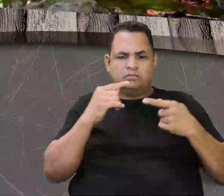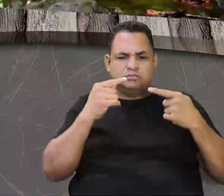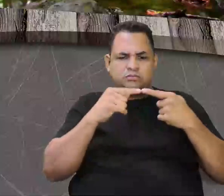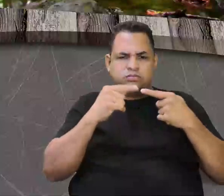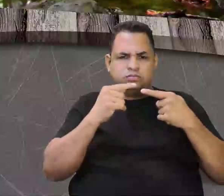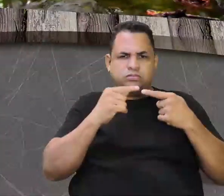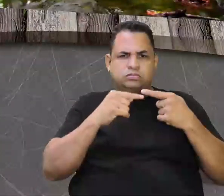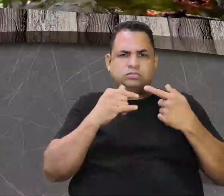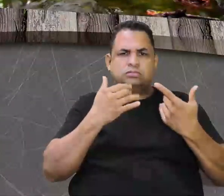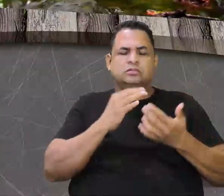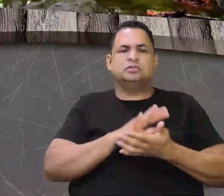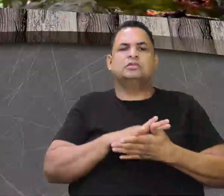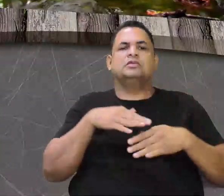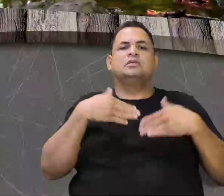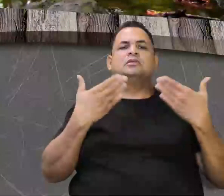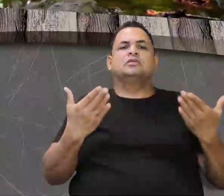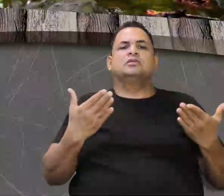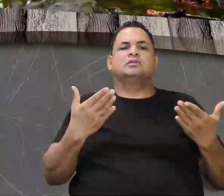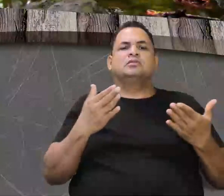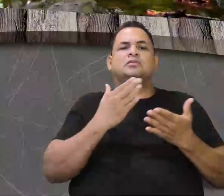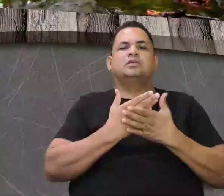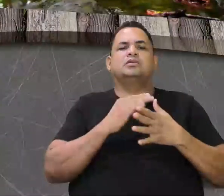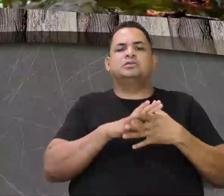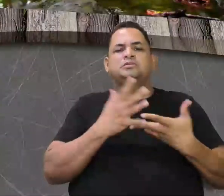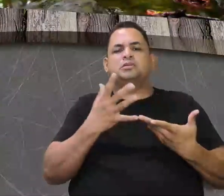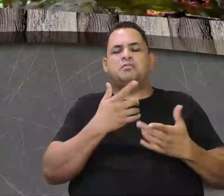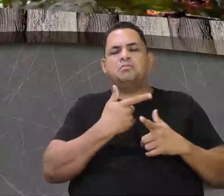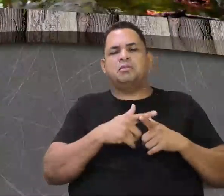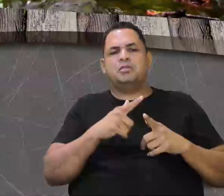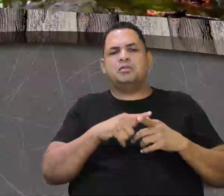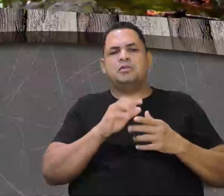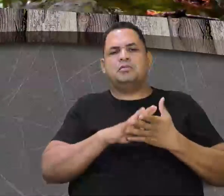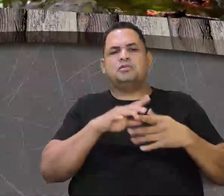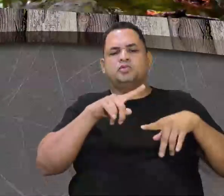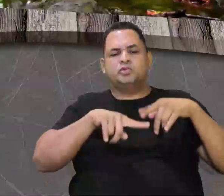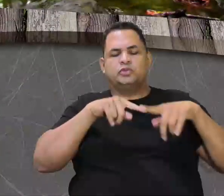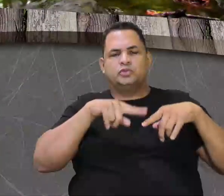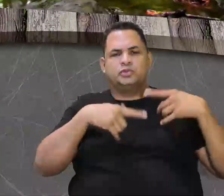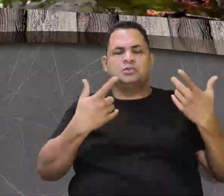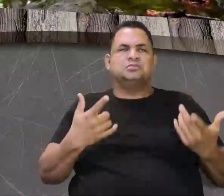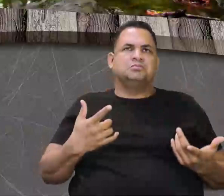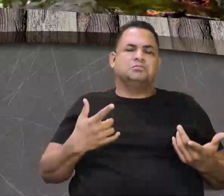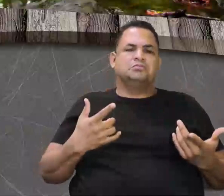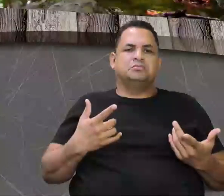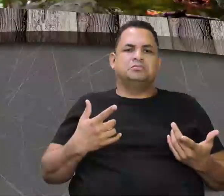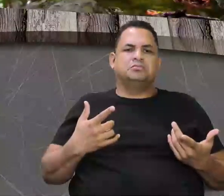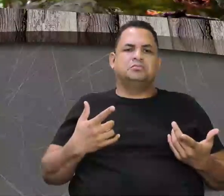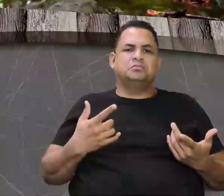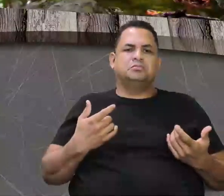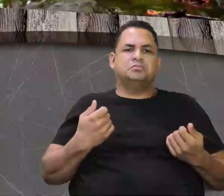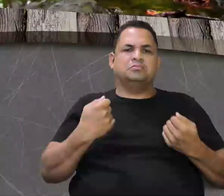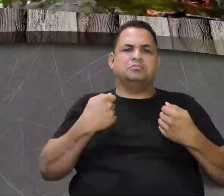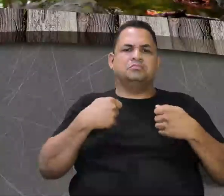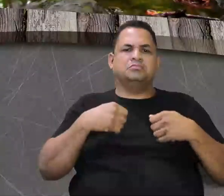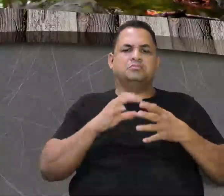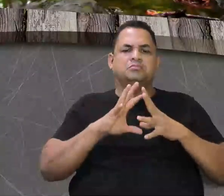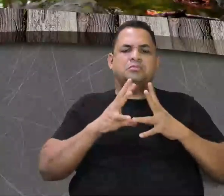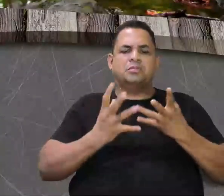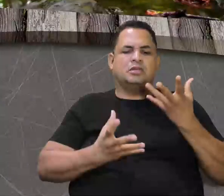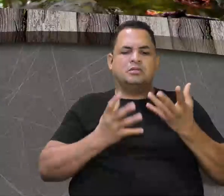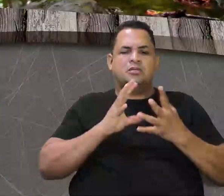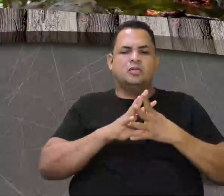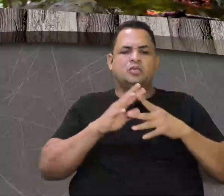não é? Quando dá o curto, pode queimar um aparelho, ou mais, pode queimar,